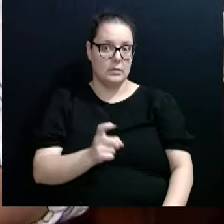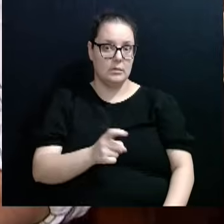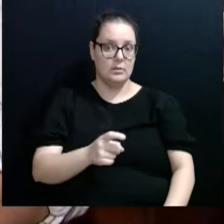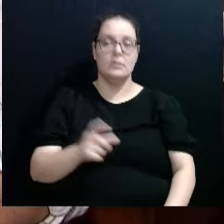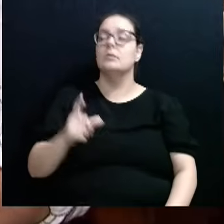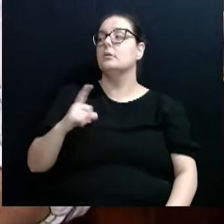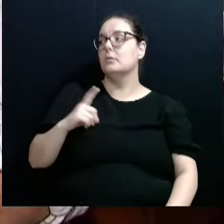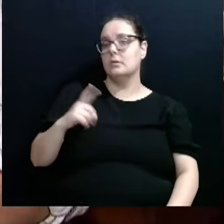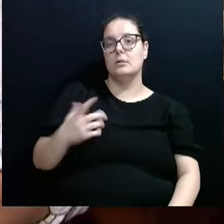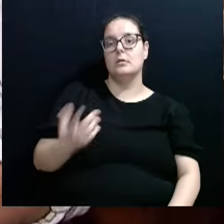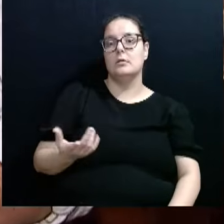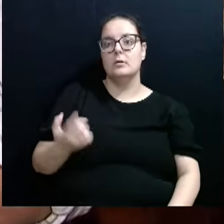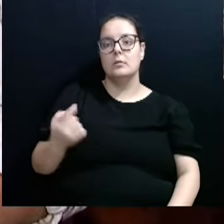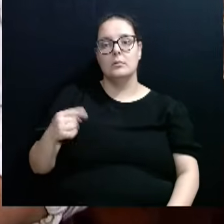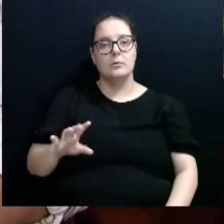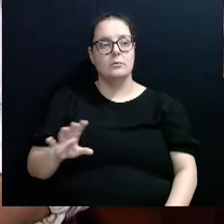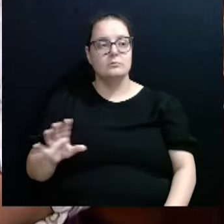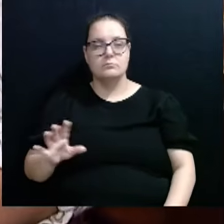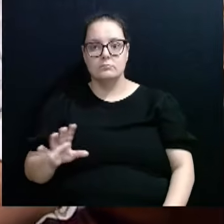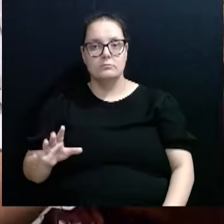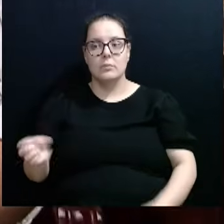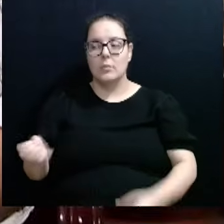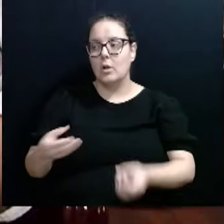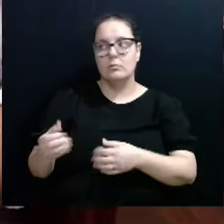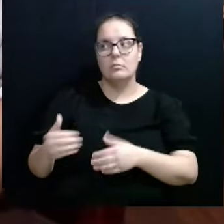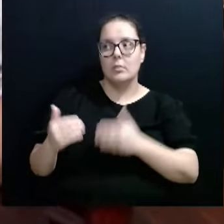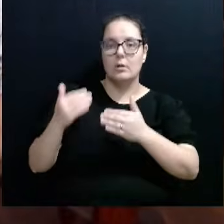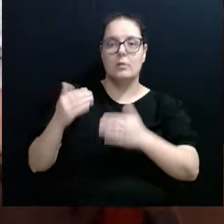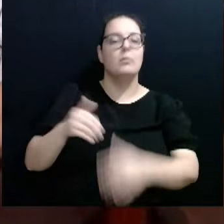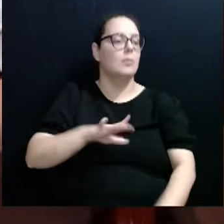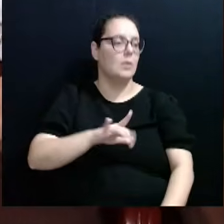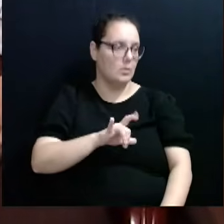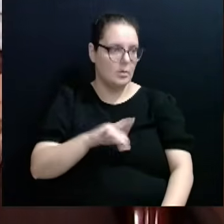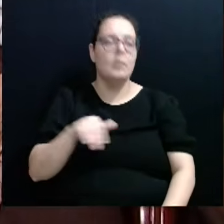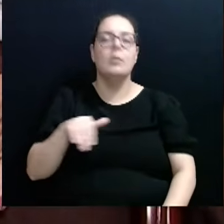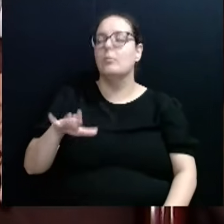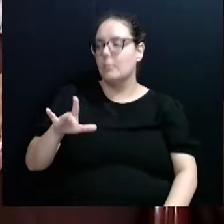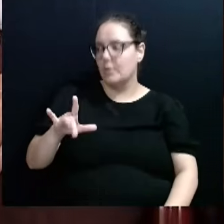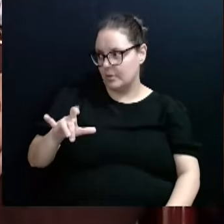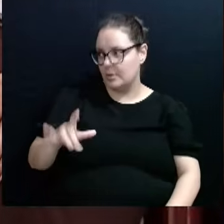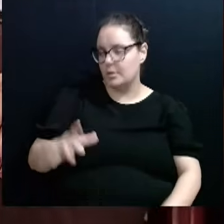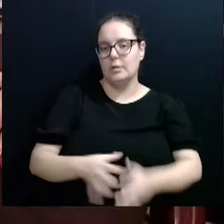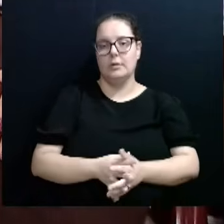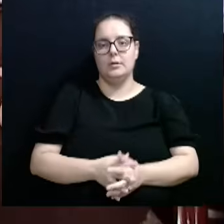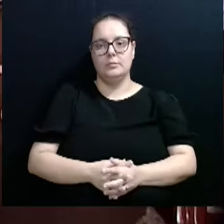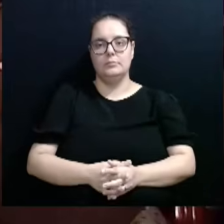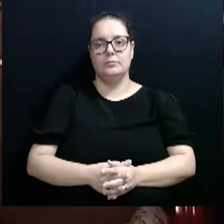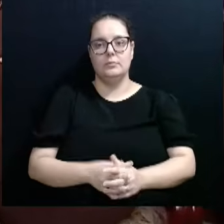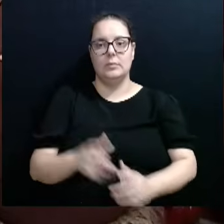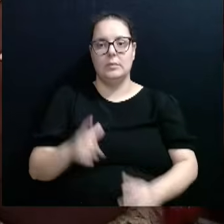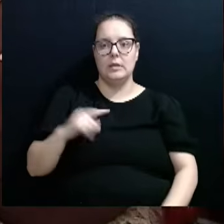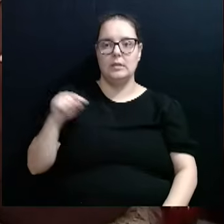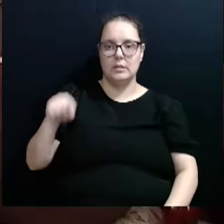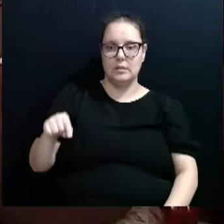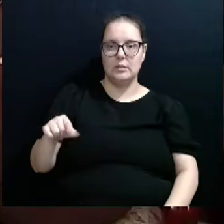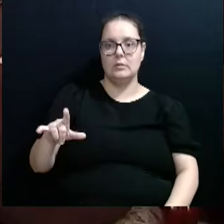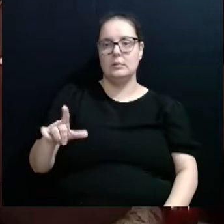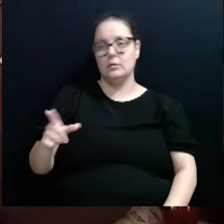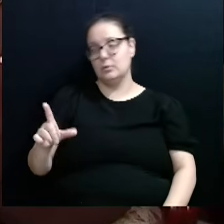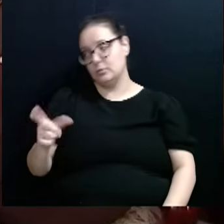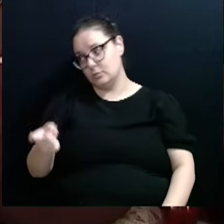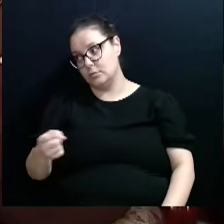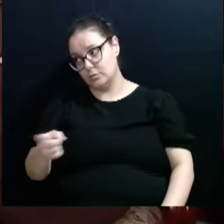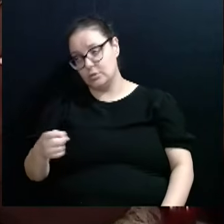não tá assim muito ativo. Mas mexe mais com o Instagram. Mais com o Instagram, mas a gente tem lá no TikTok também, porque